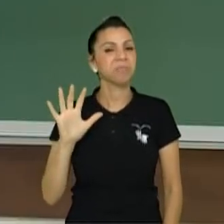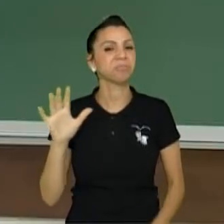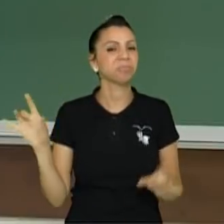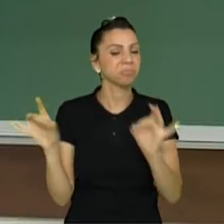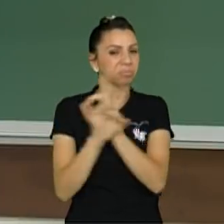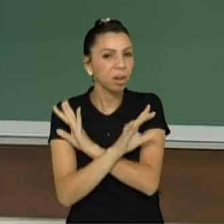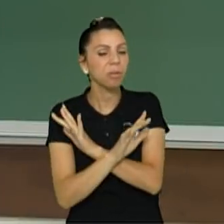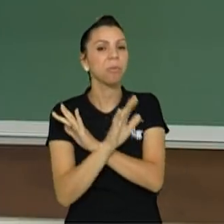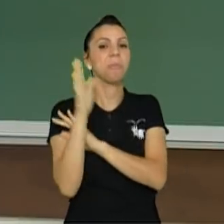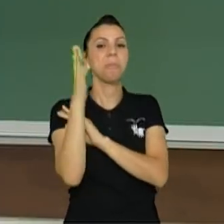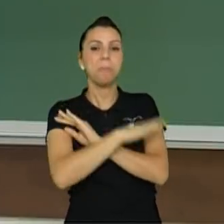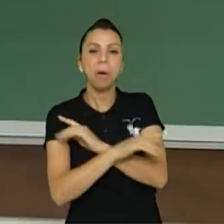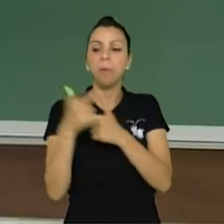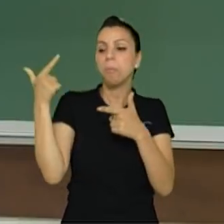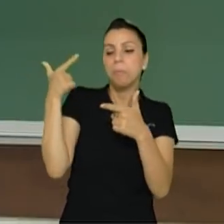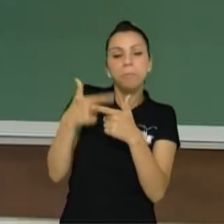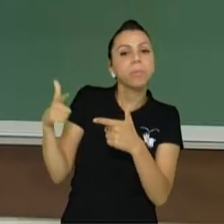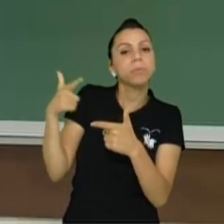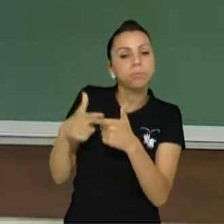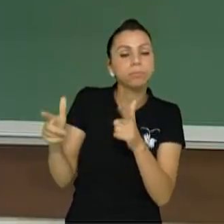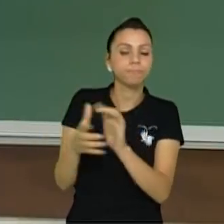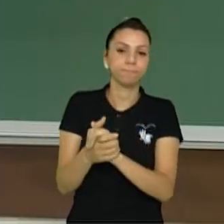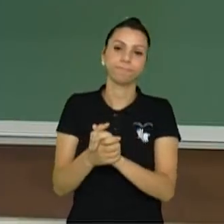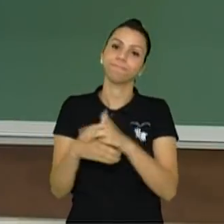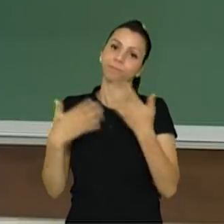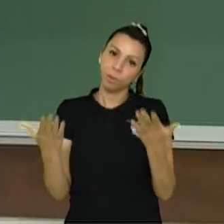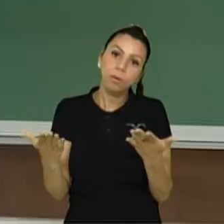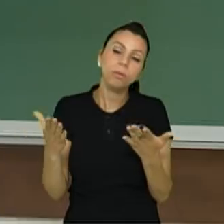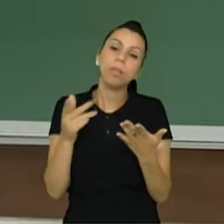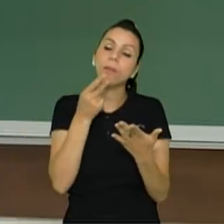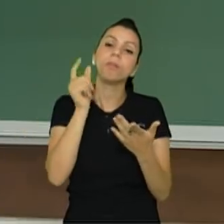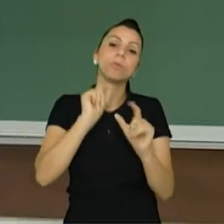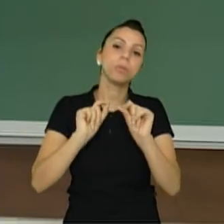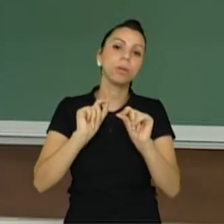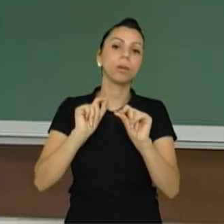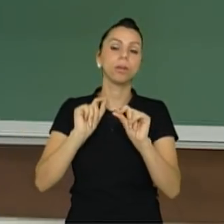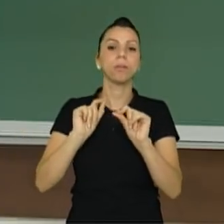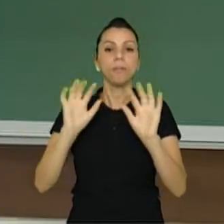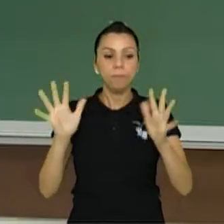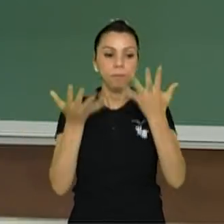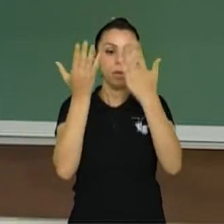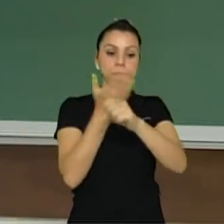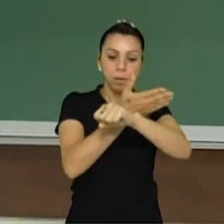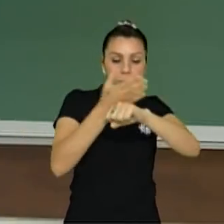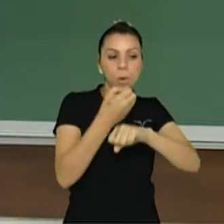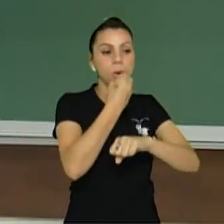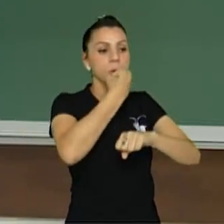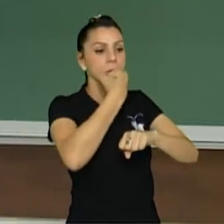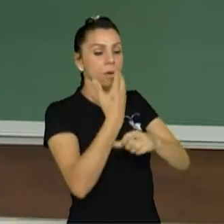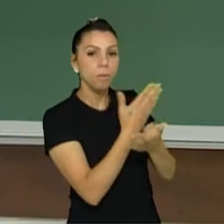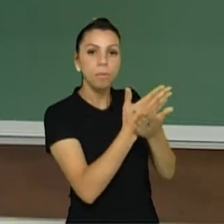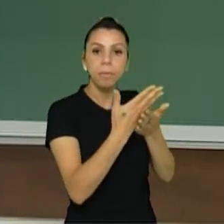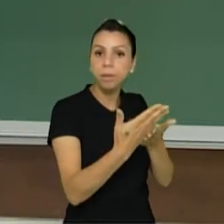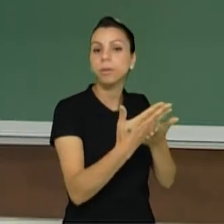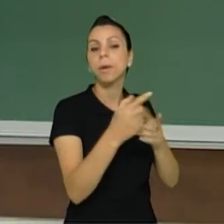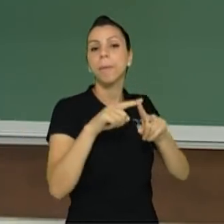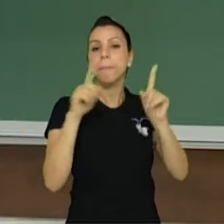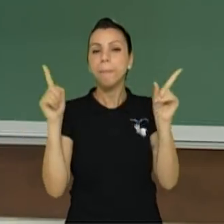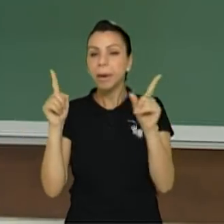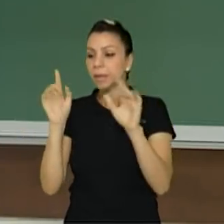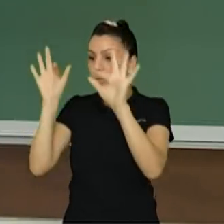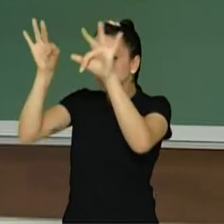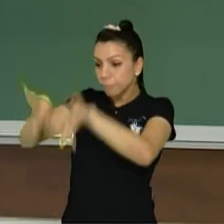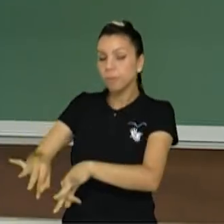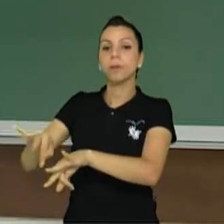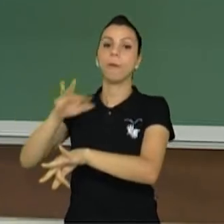algum problema. Então ele está dizendo, olha, Festa de Branco ela começa bem, mas ela termina mal. Continuando nesse